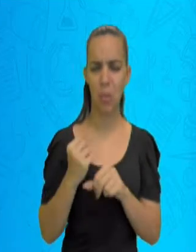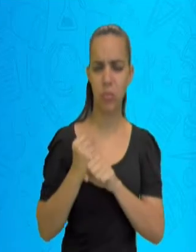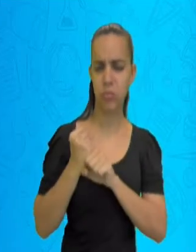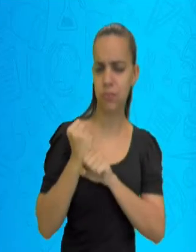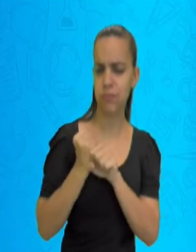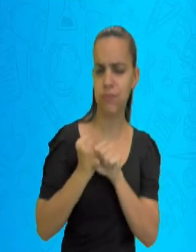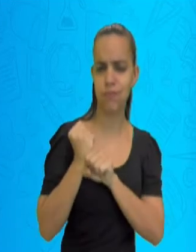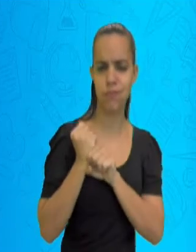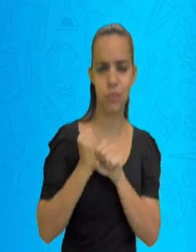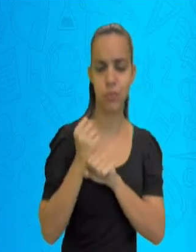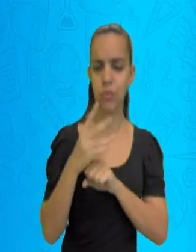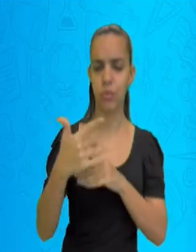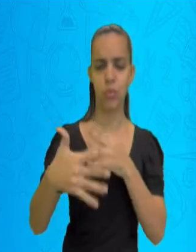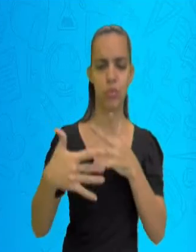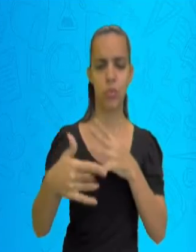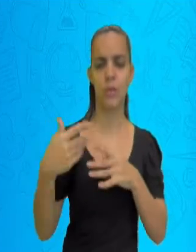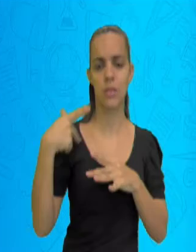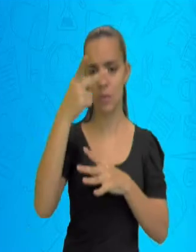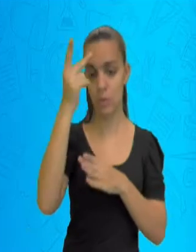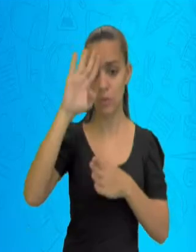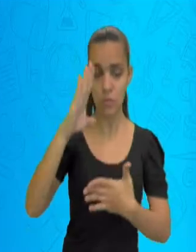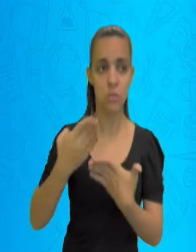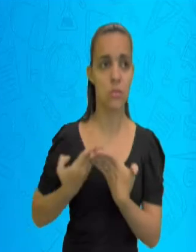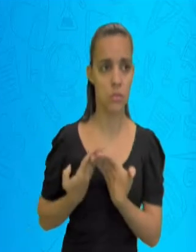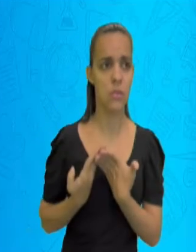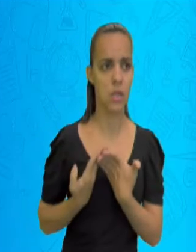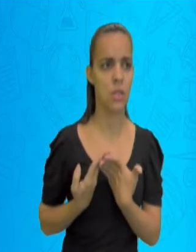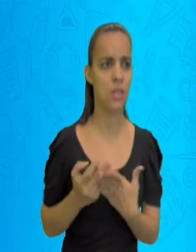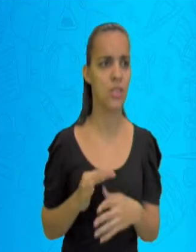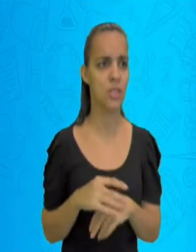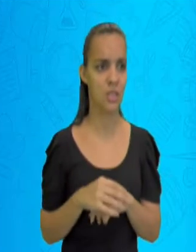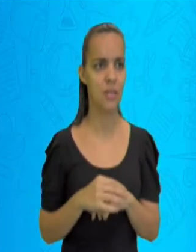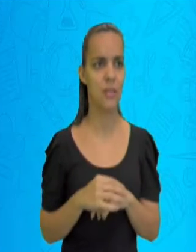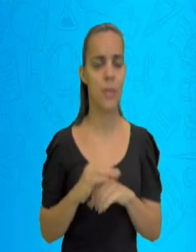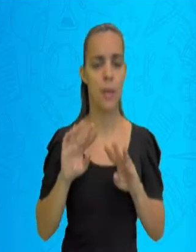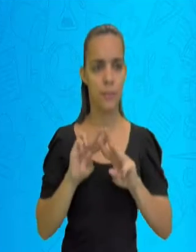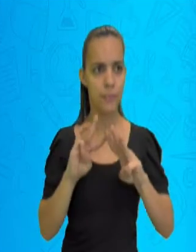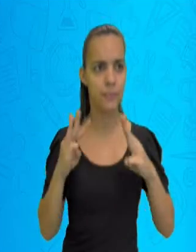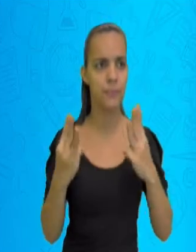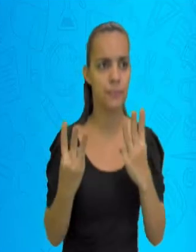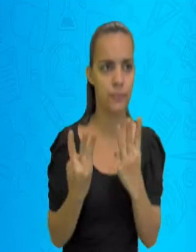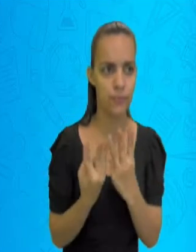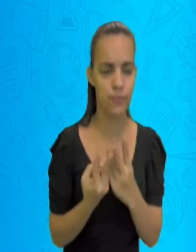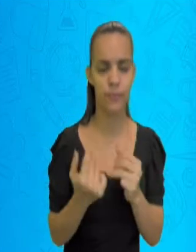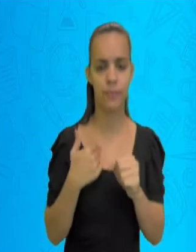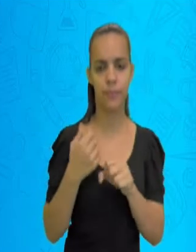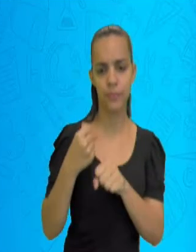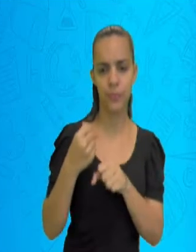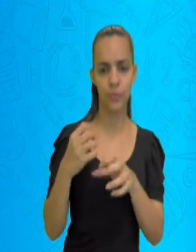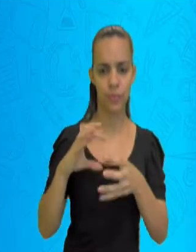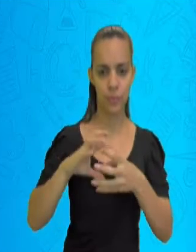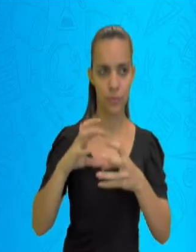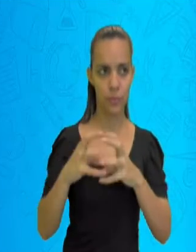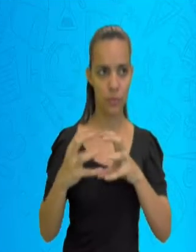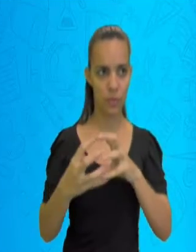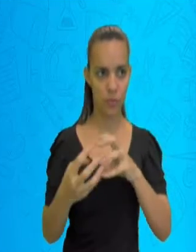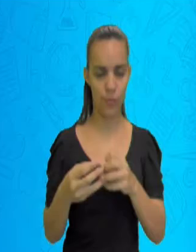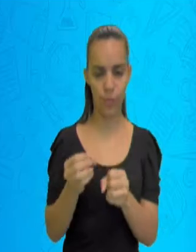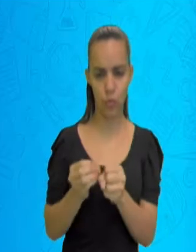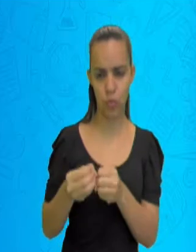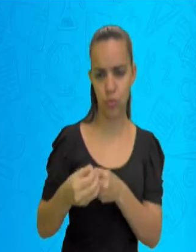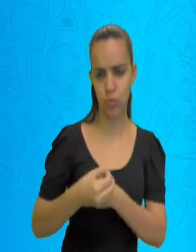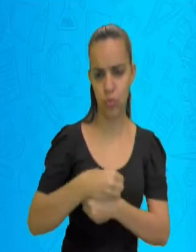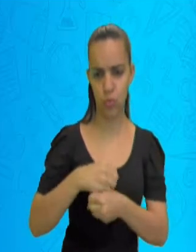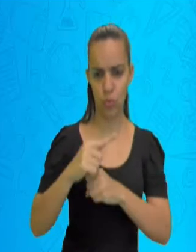tempo, é o que a ciência tinha. Então, pronto, a matéria é constituída de